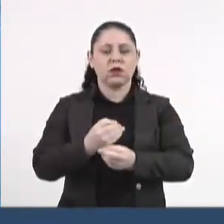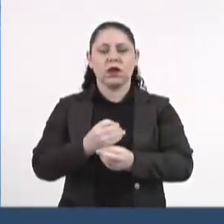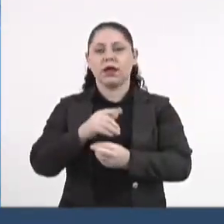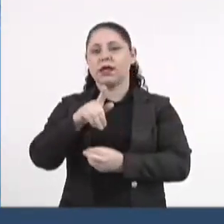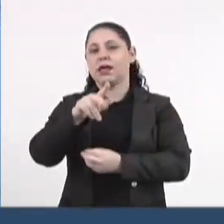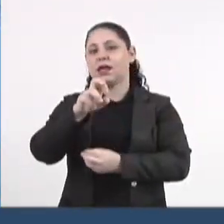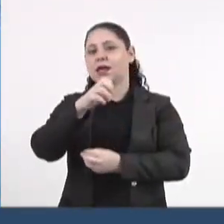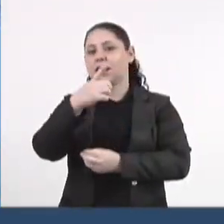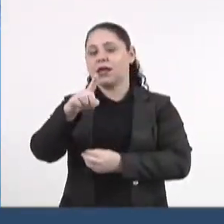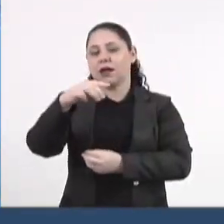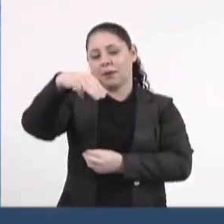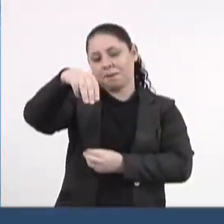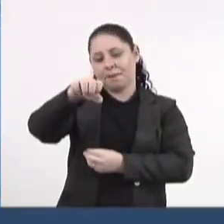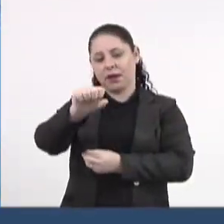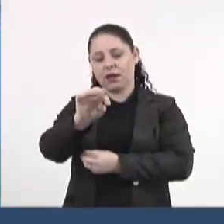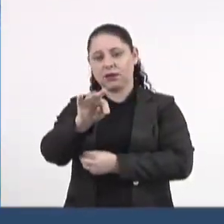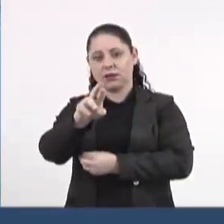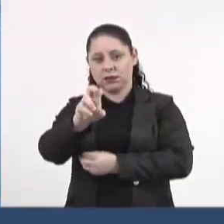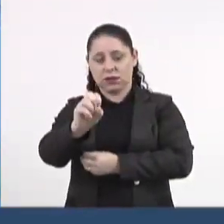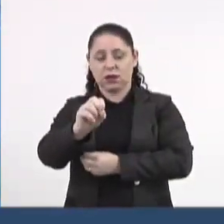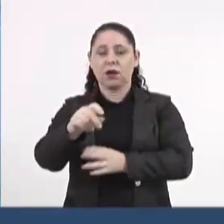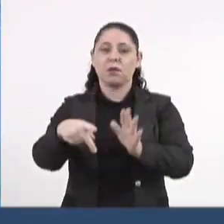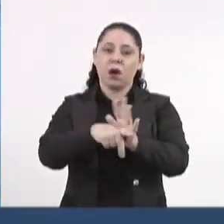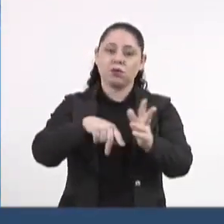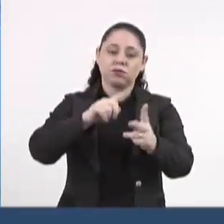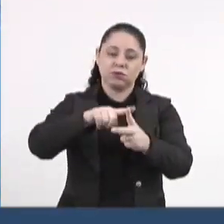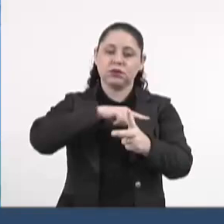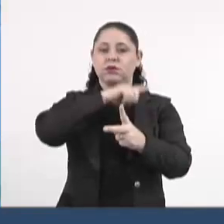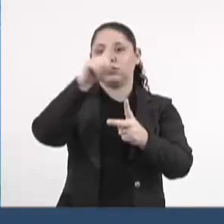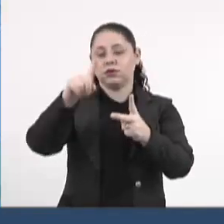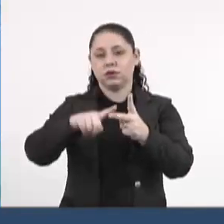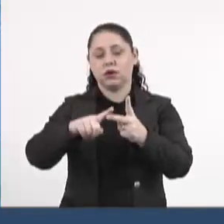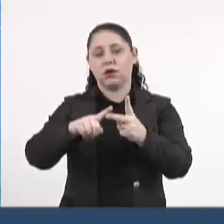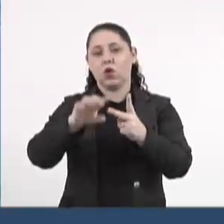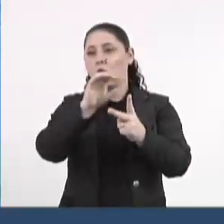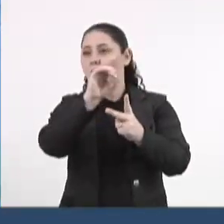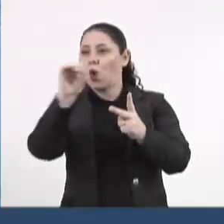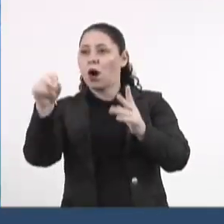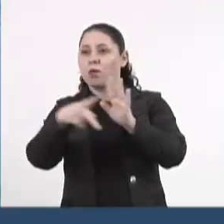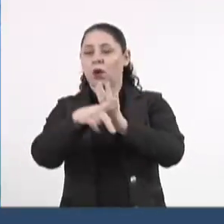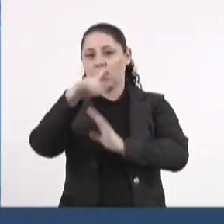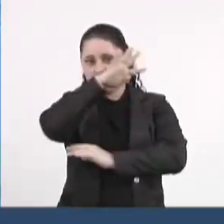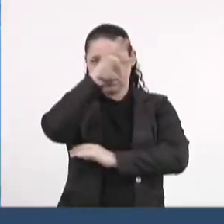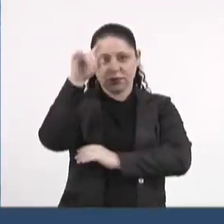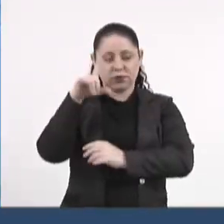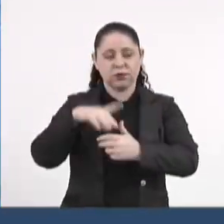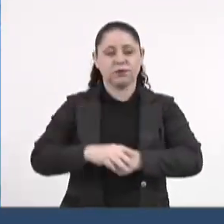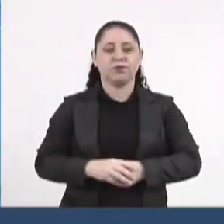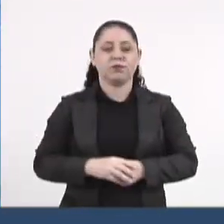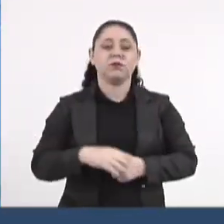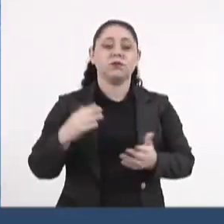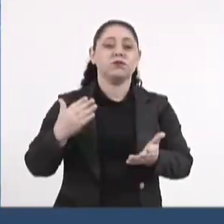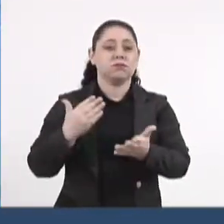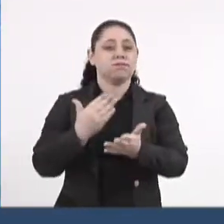grão-mestres e poderoso grão-mestre, respectivamente, do Grande Oriente do Brasil, de Mato Grosso do Sul. Se